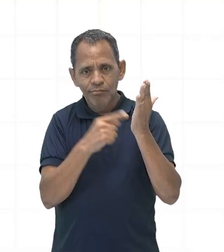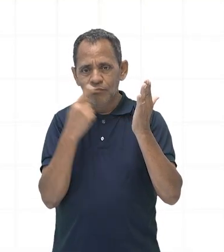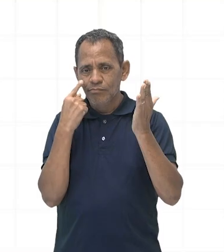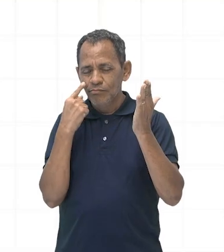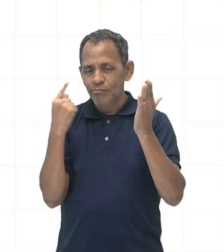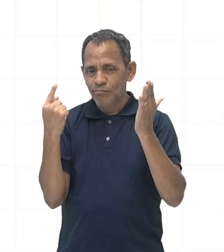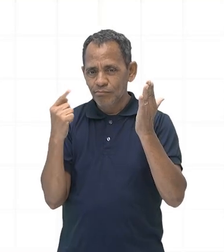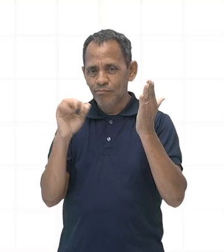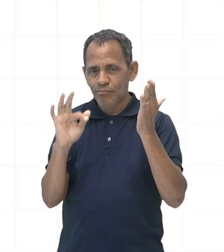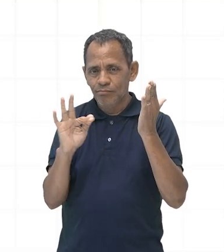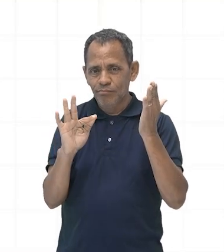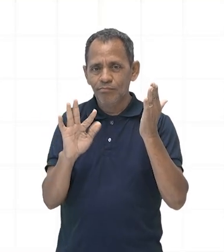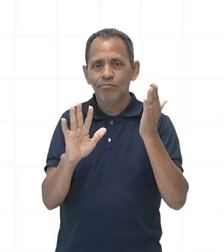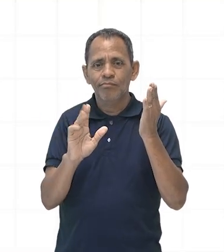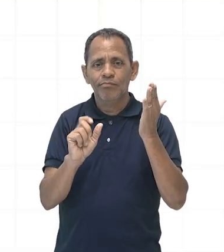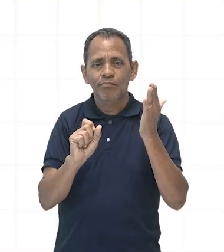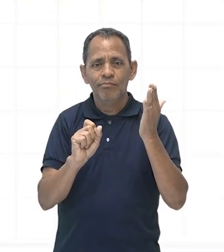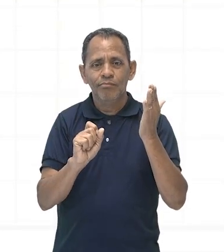Vou posicionar bem aqui.